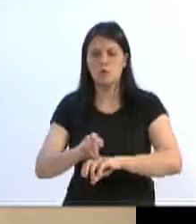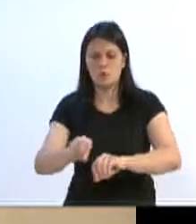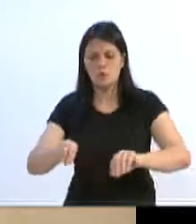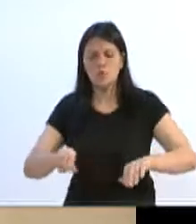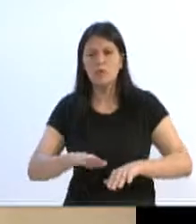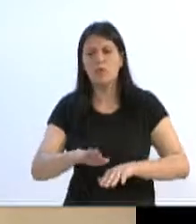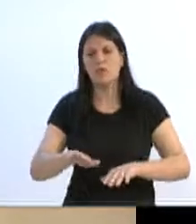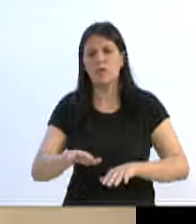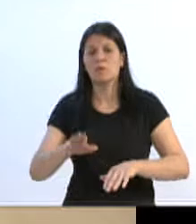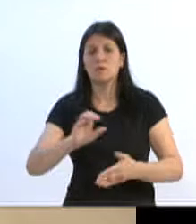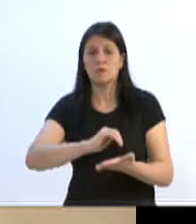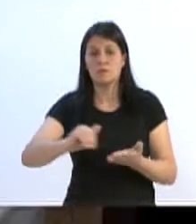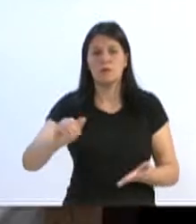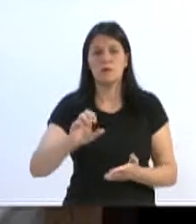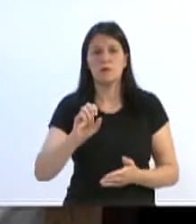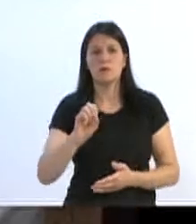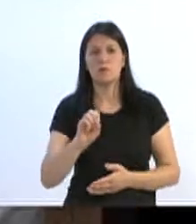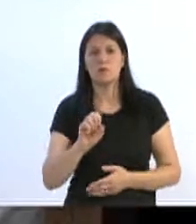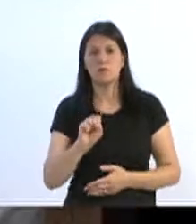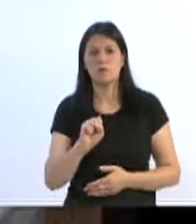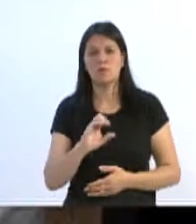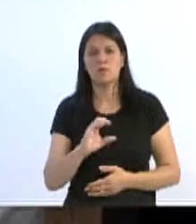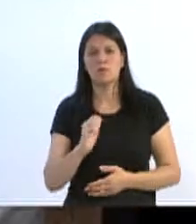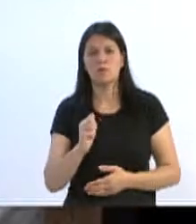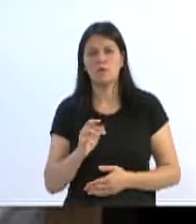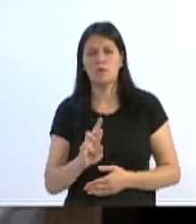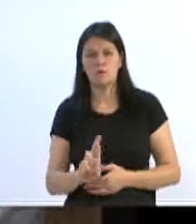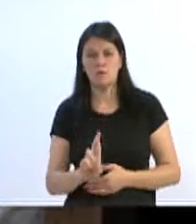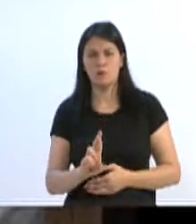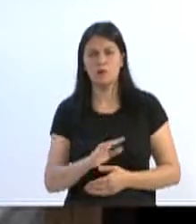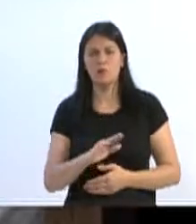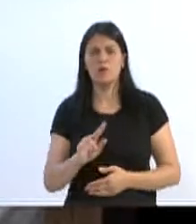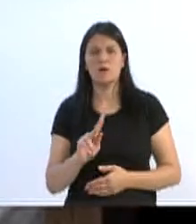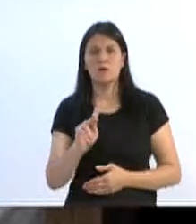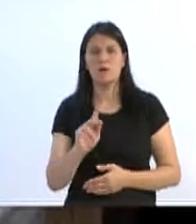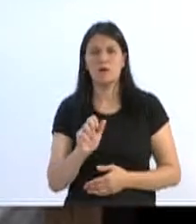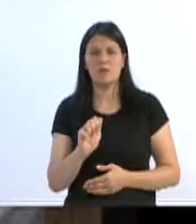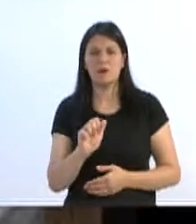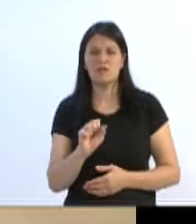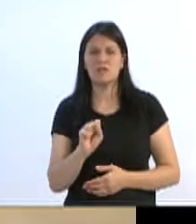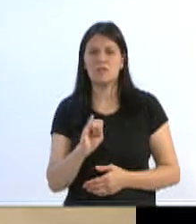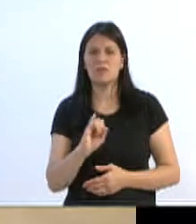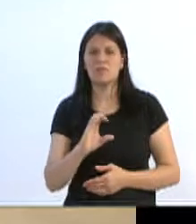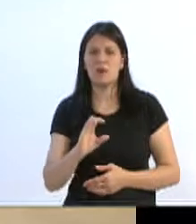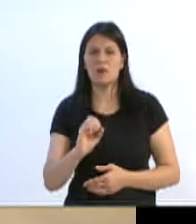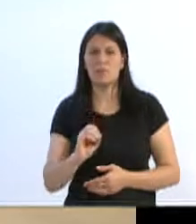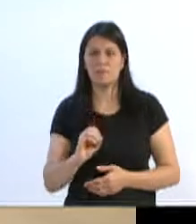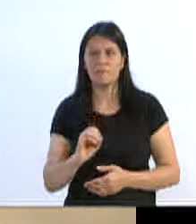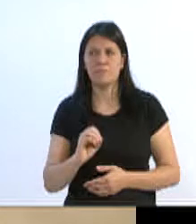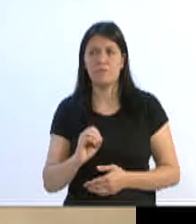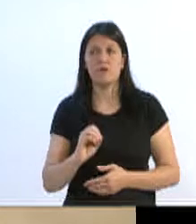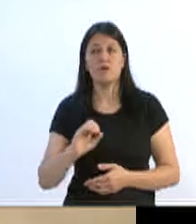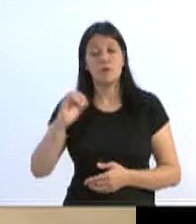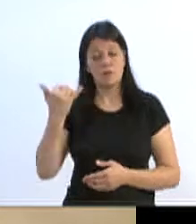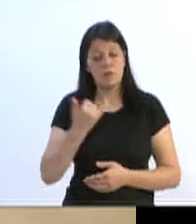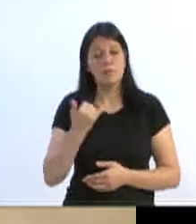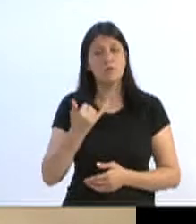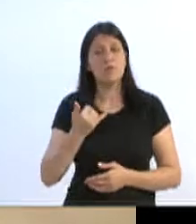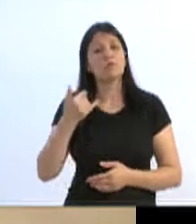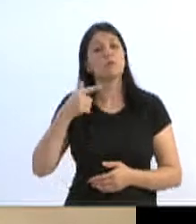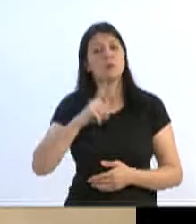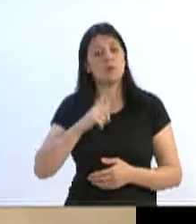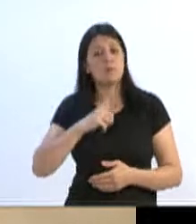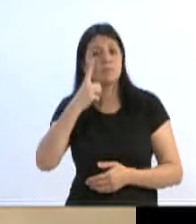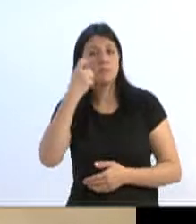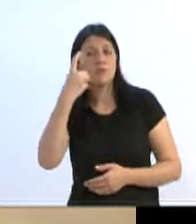secretários carlos kiaziku que trouxe um pouco de ânimo de boa expectativa esperamos não nos frustrar novamente quando disse que tem a intenção de fazer